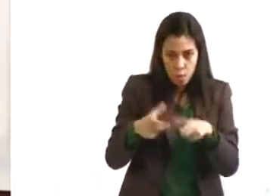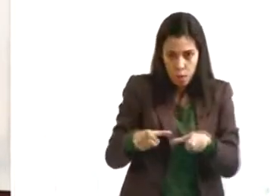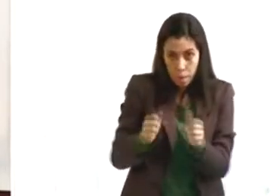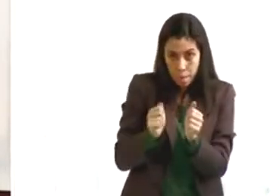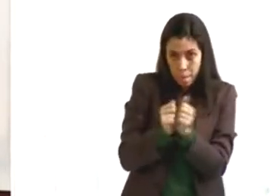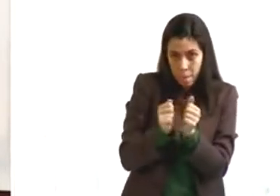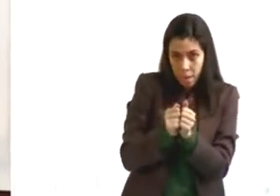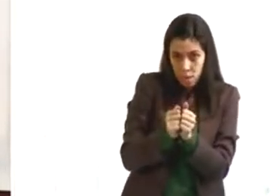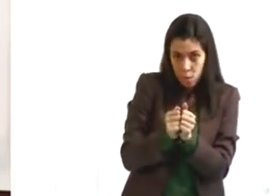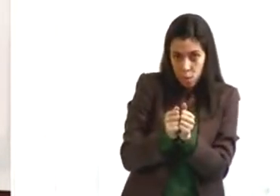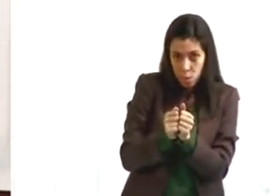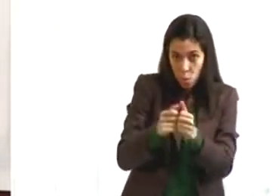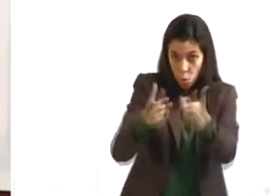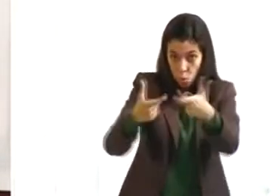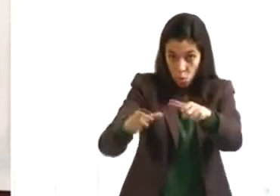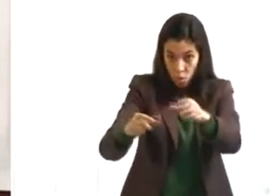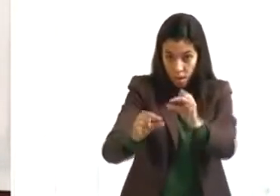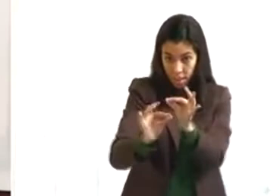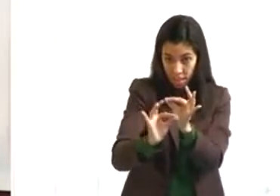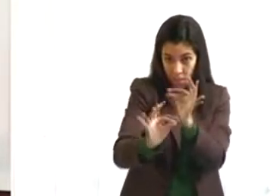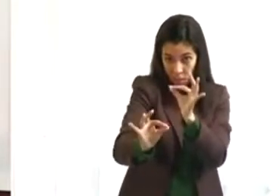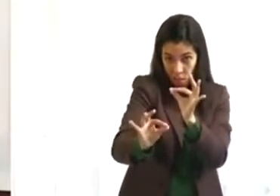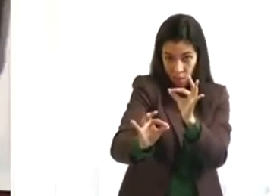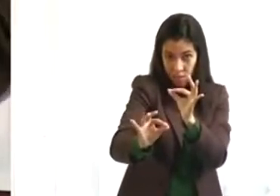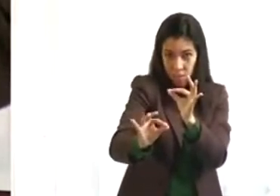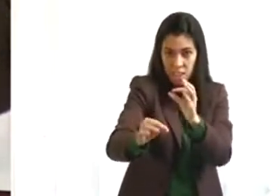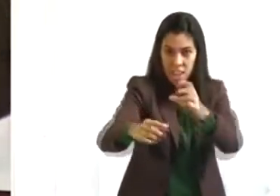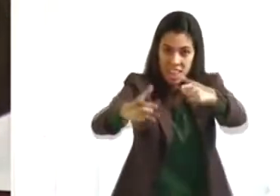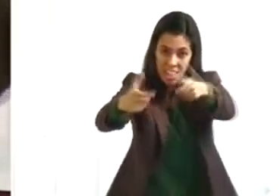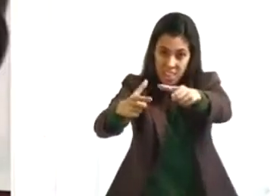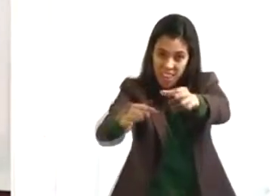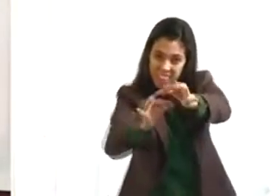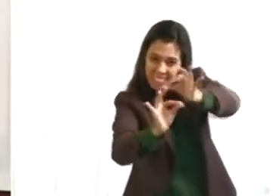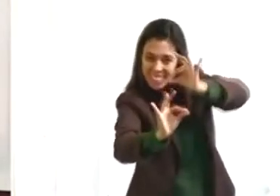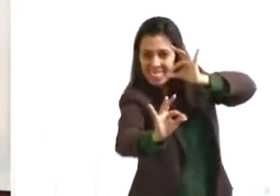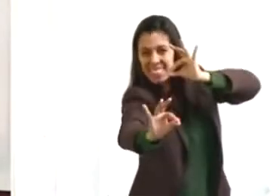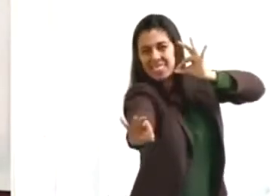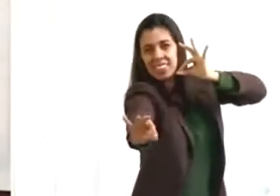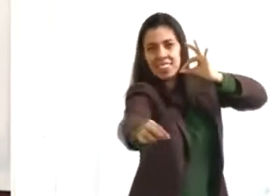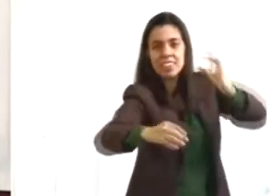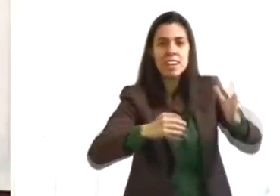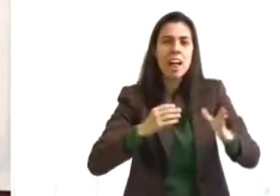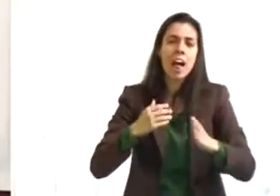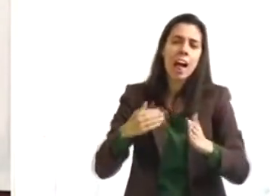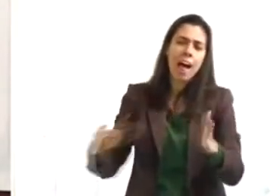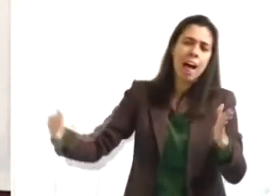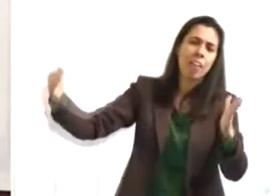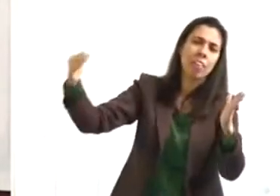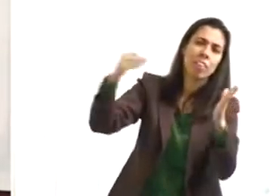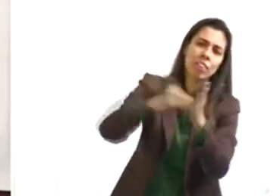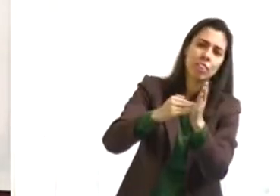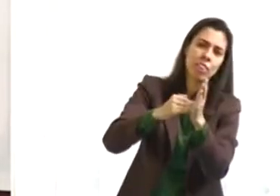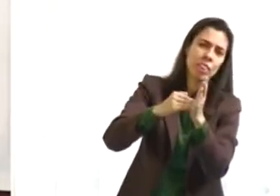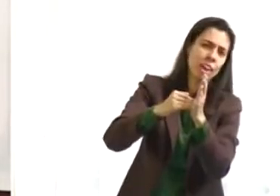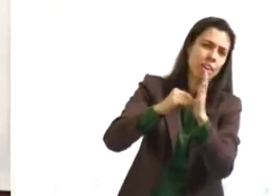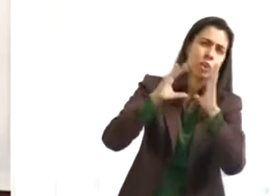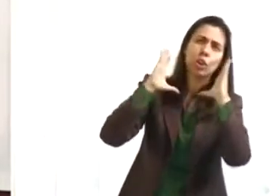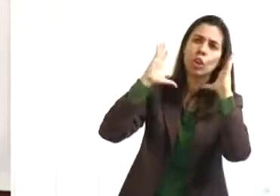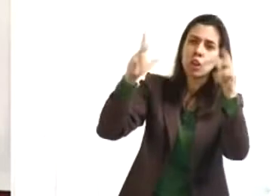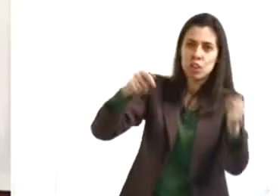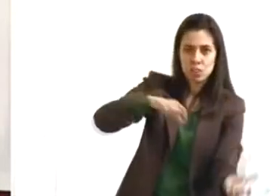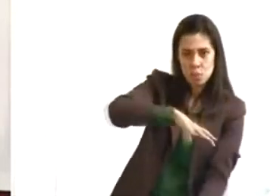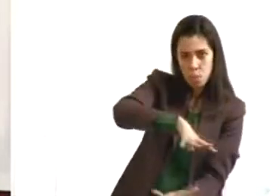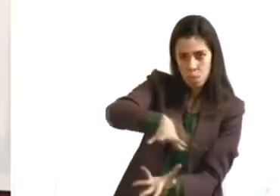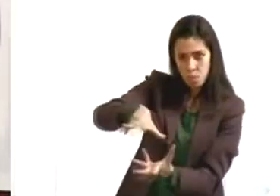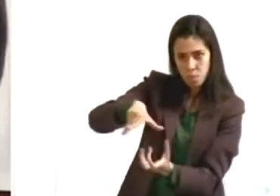terra. A igreja começa então ali a partir do capítulo 2, após a profecia de Joel se cumprir, a festa do Pentecostes,